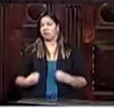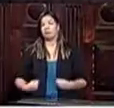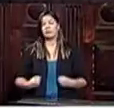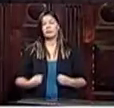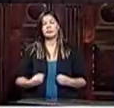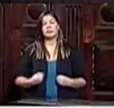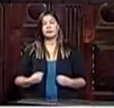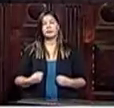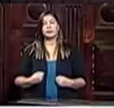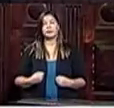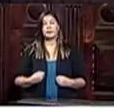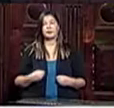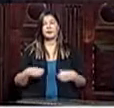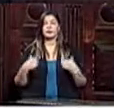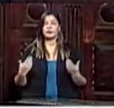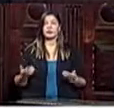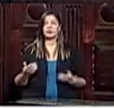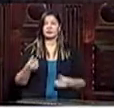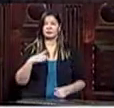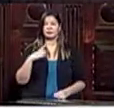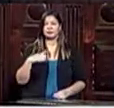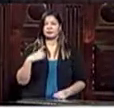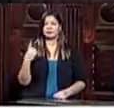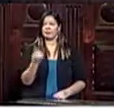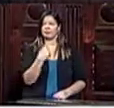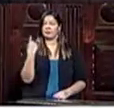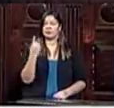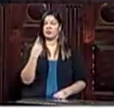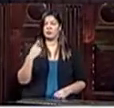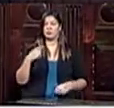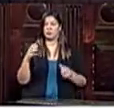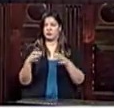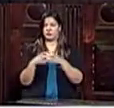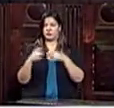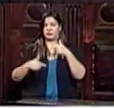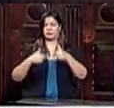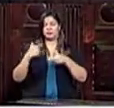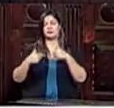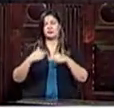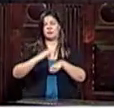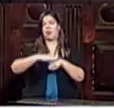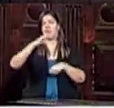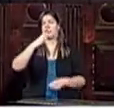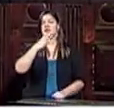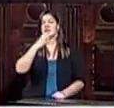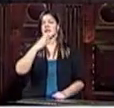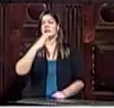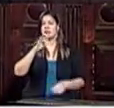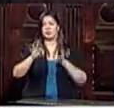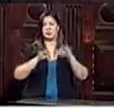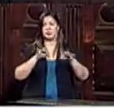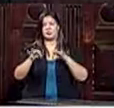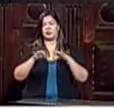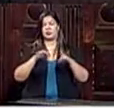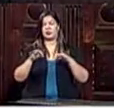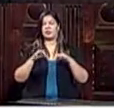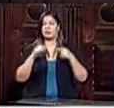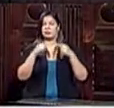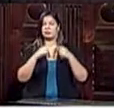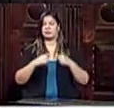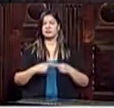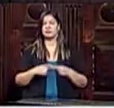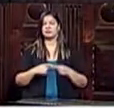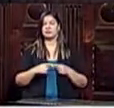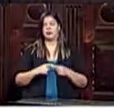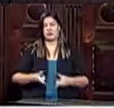pauta girou em torno da criação do grupo de trabalho e o maior conhecimento do plano de atenção